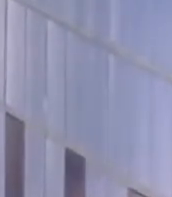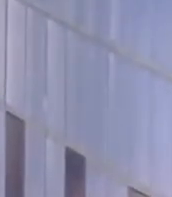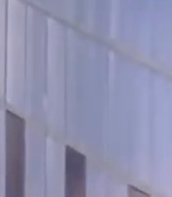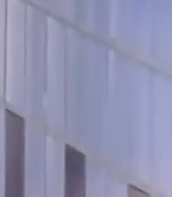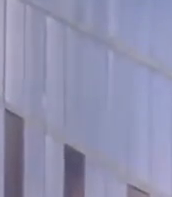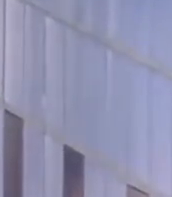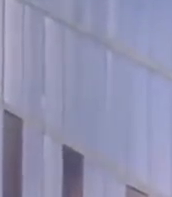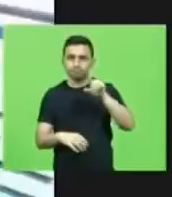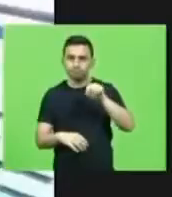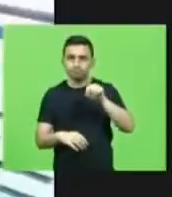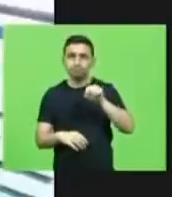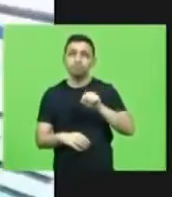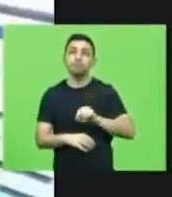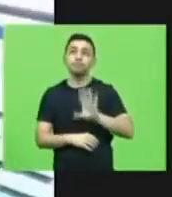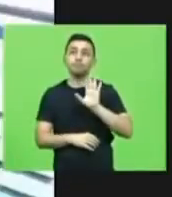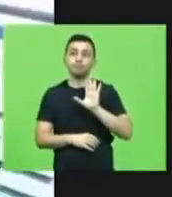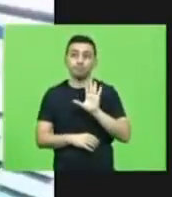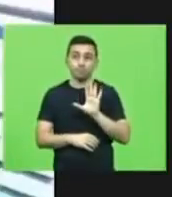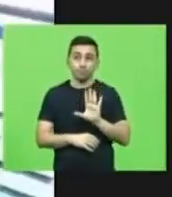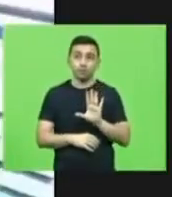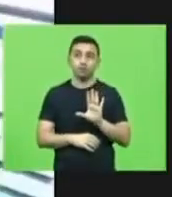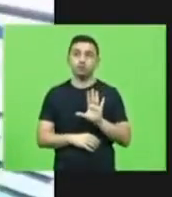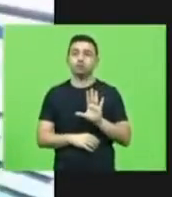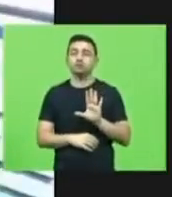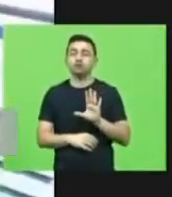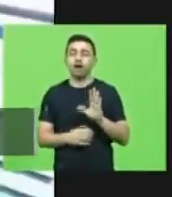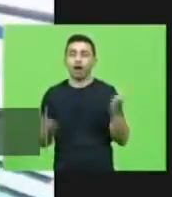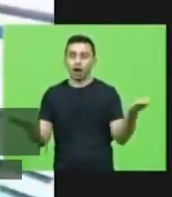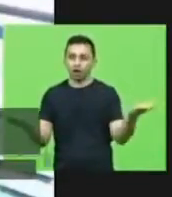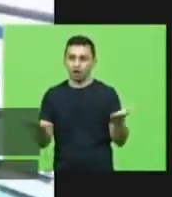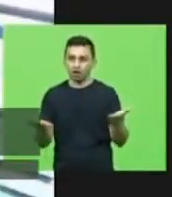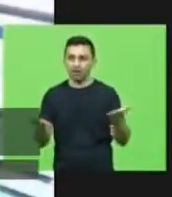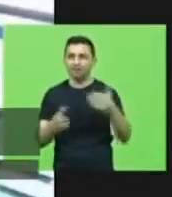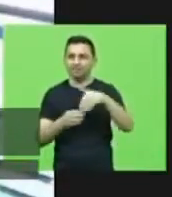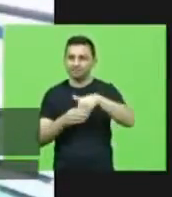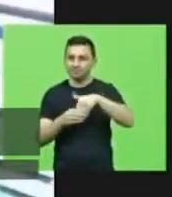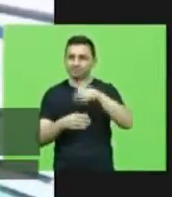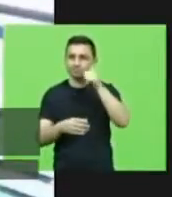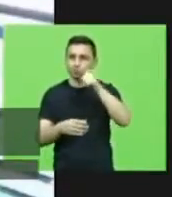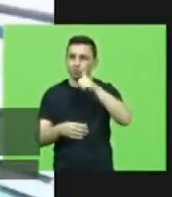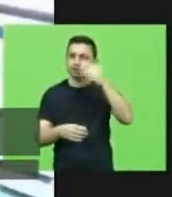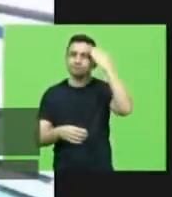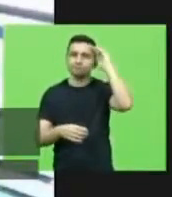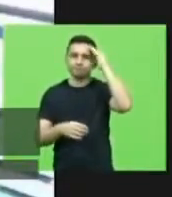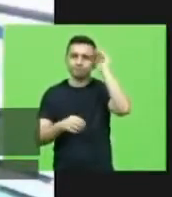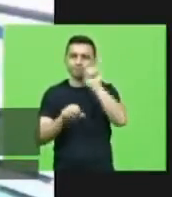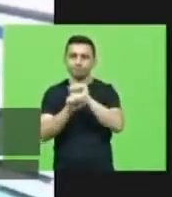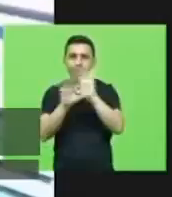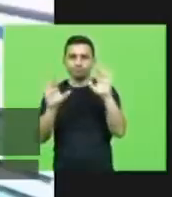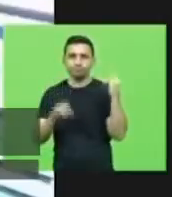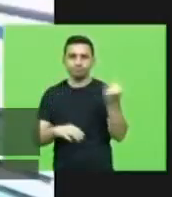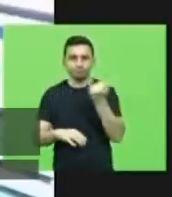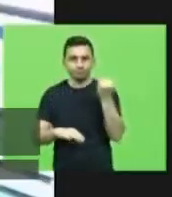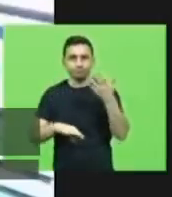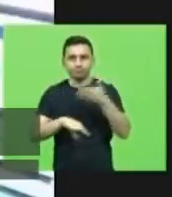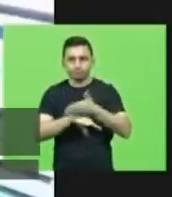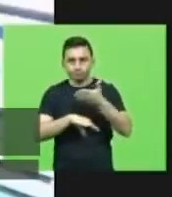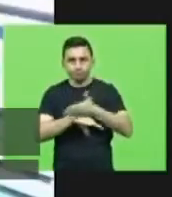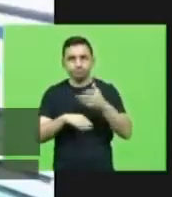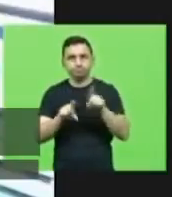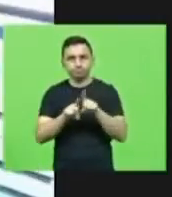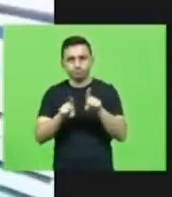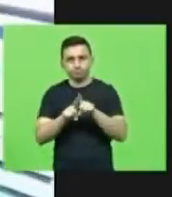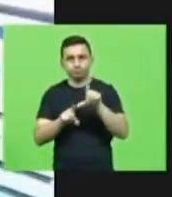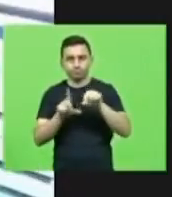tem apenas uma. Ficou claro nessa eleição que realmente as mulheres começaram a entender a importância de participar do processo